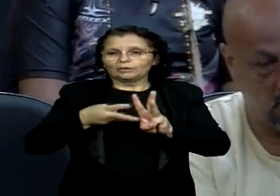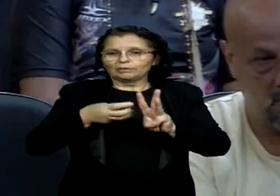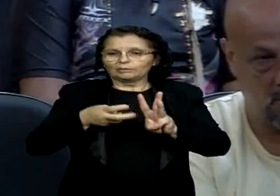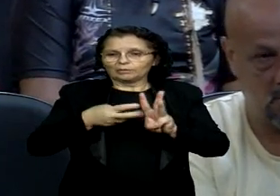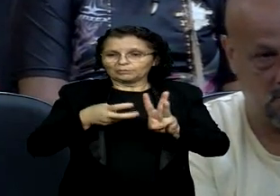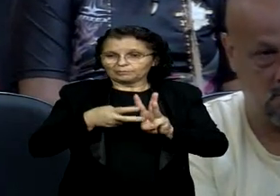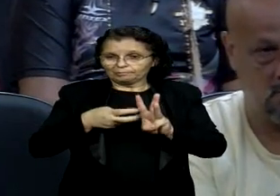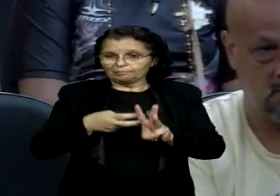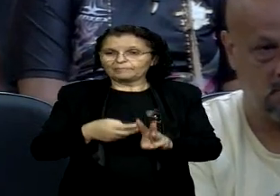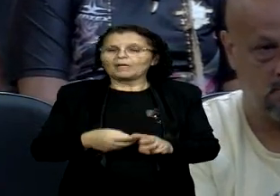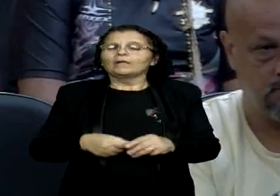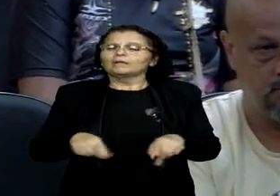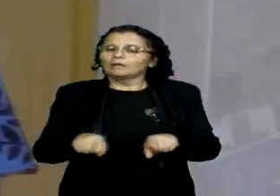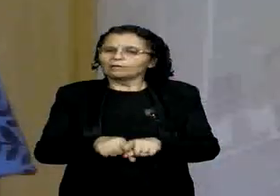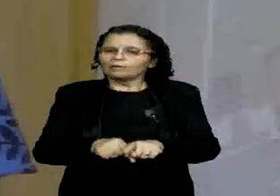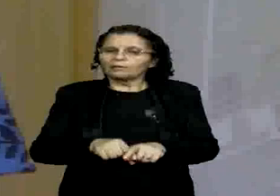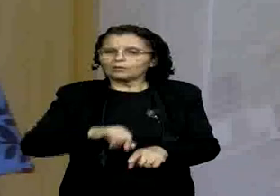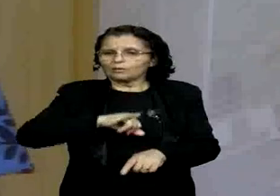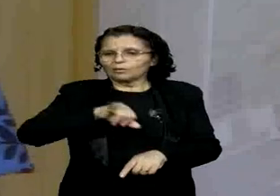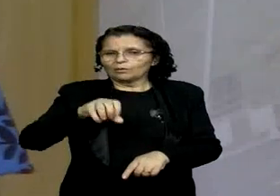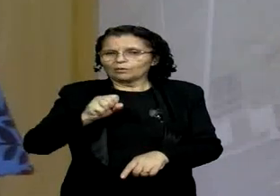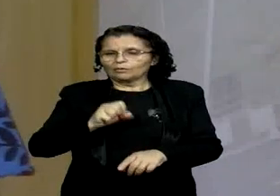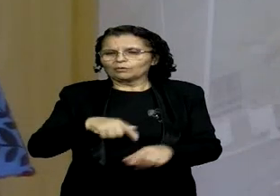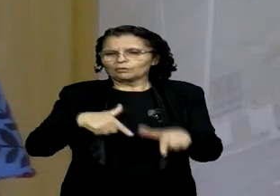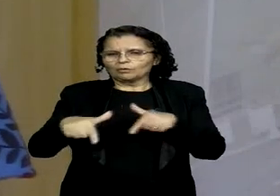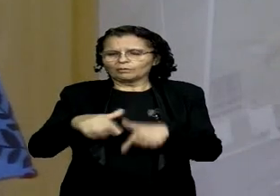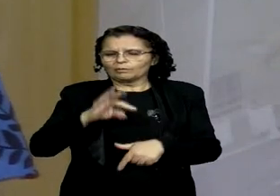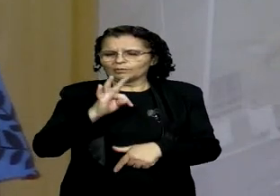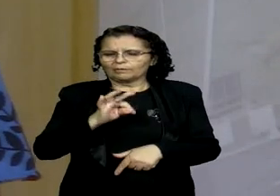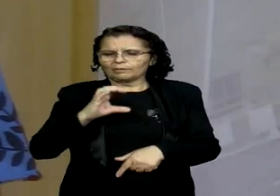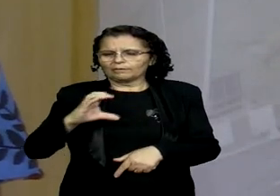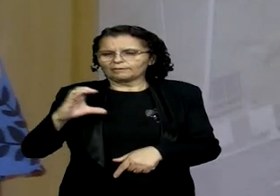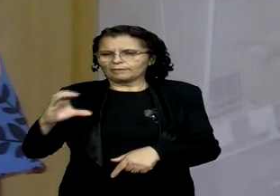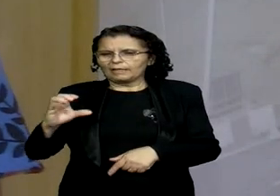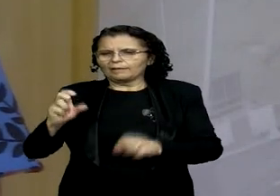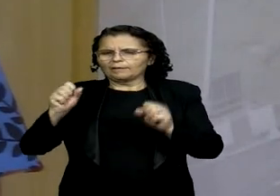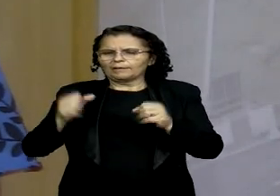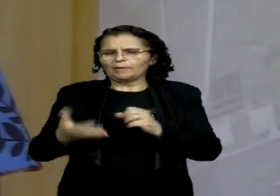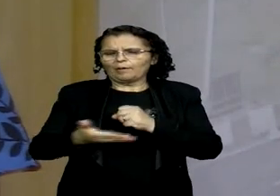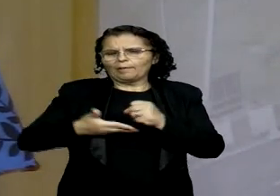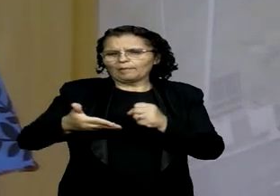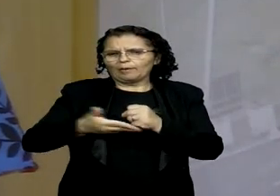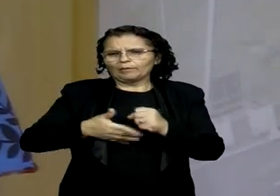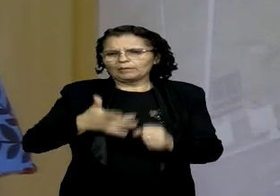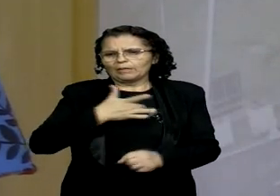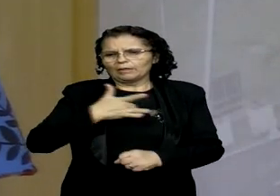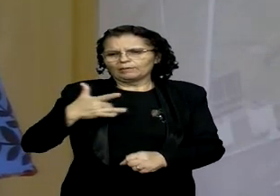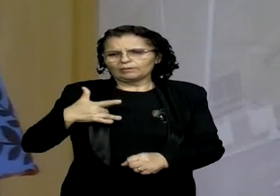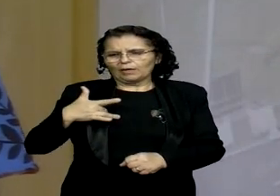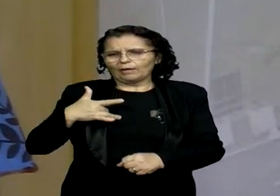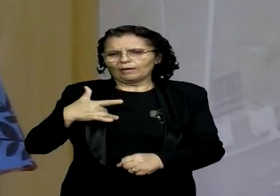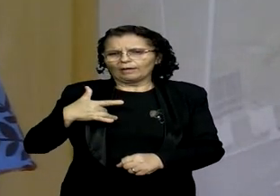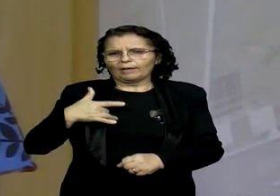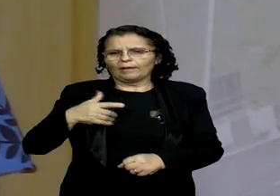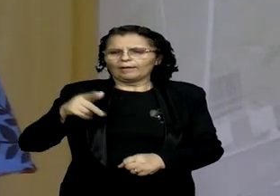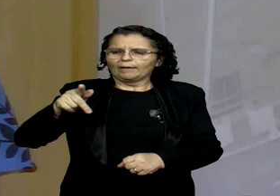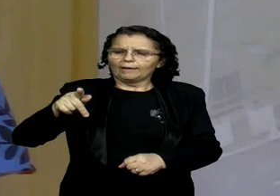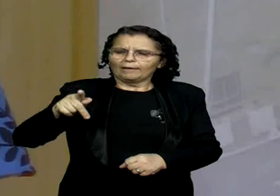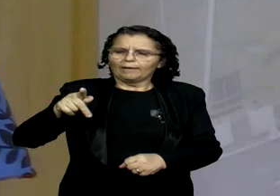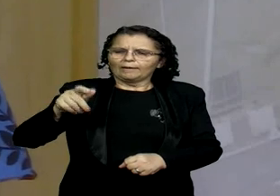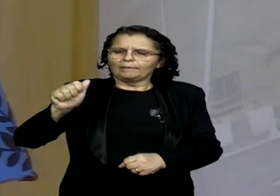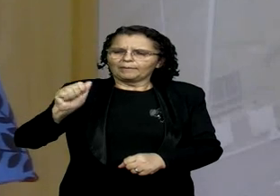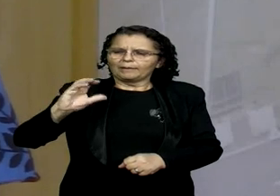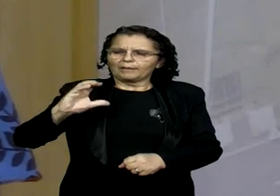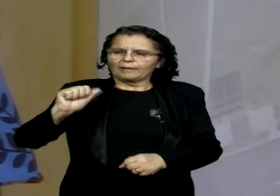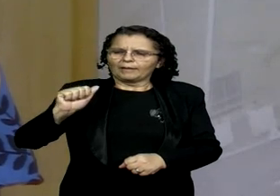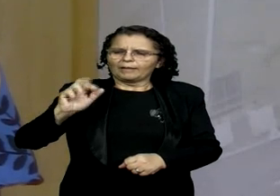Federal de São Paulo, Josi escreveu seu trabalho de conclusão de curso baseado na saúde do povo Pancararé de